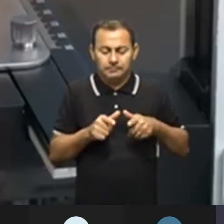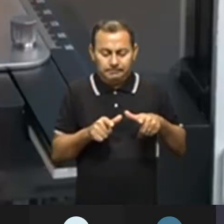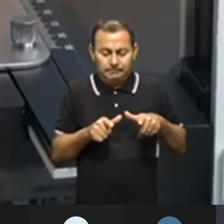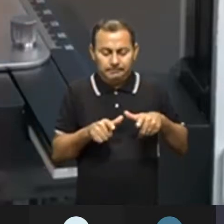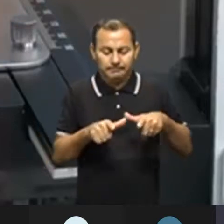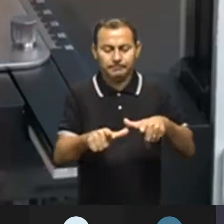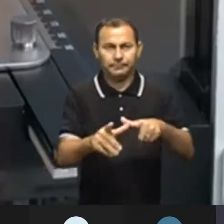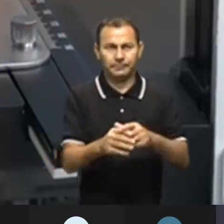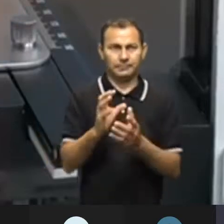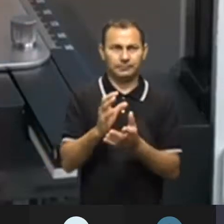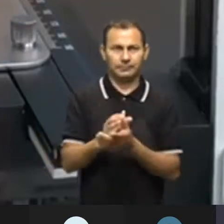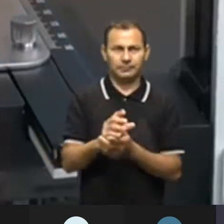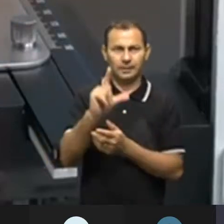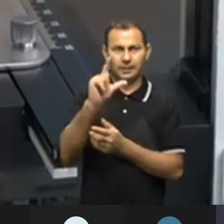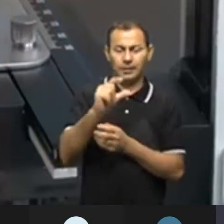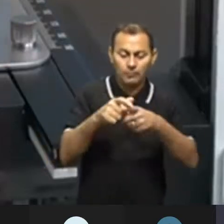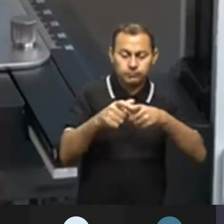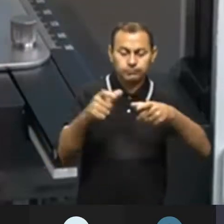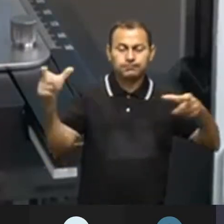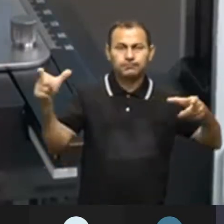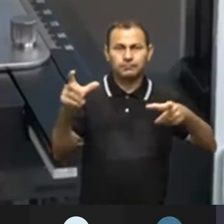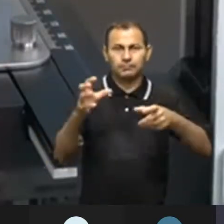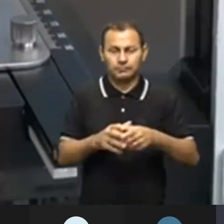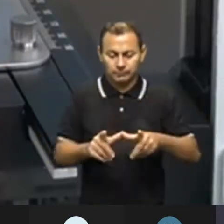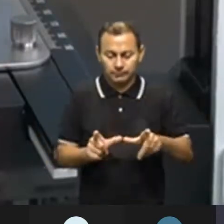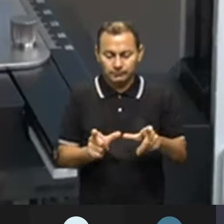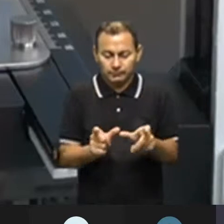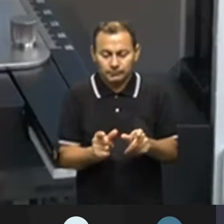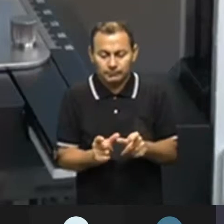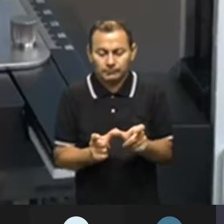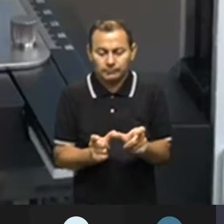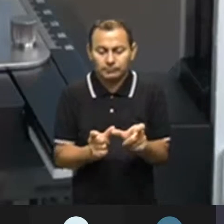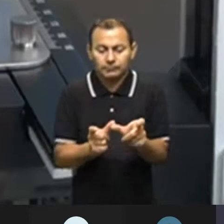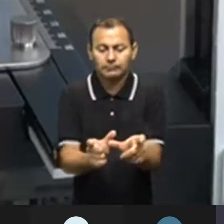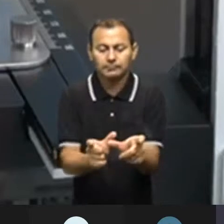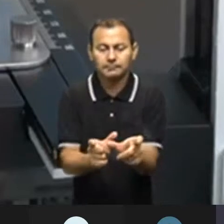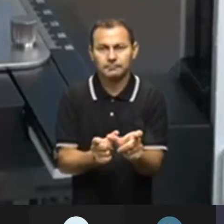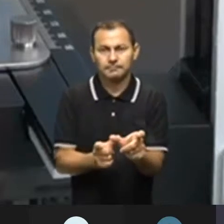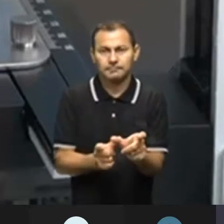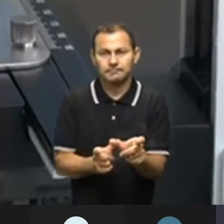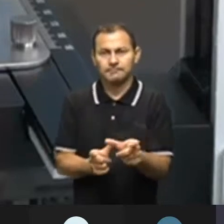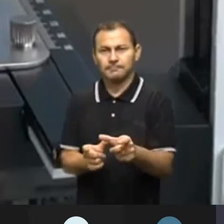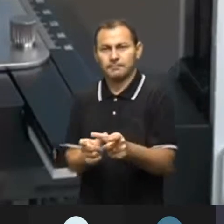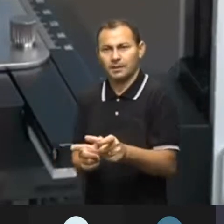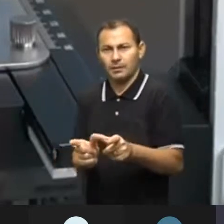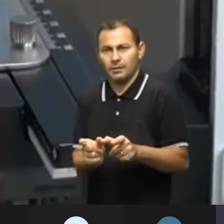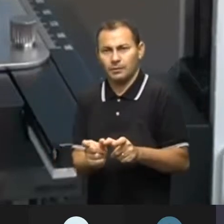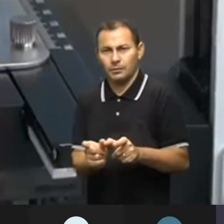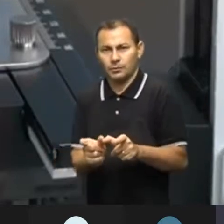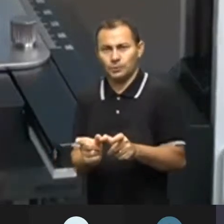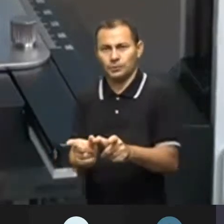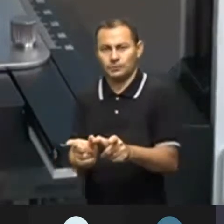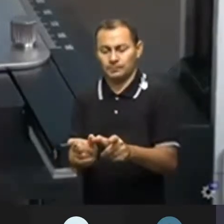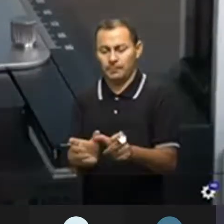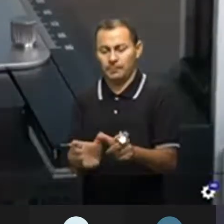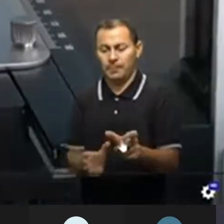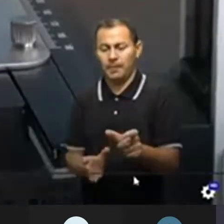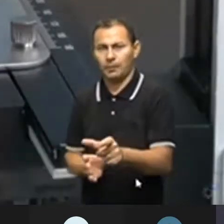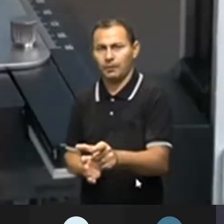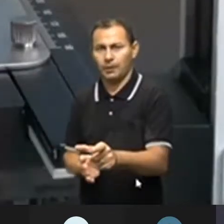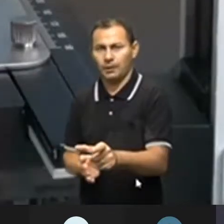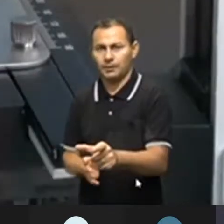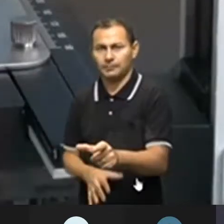a objetiva em menor aumento, então a gente vai colocar a lâmina, né, ali, prender com a pinça. Então,